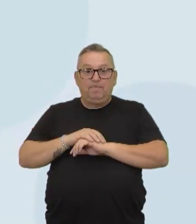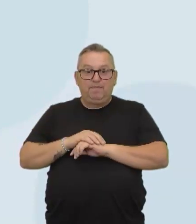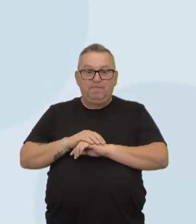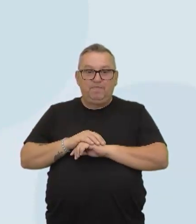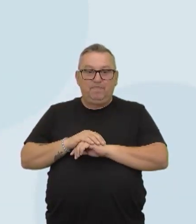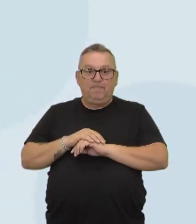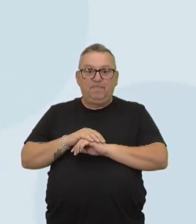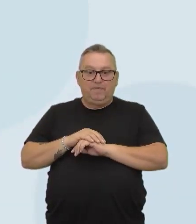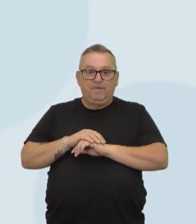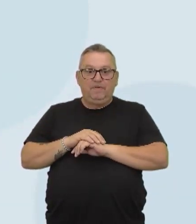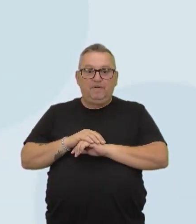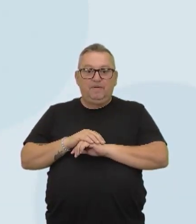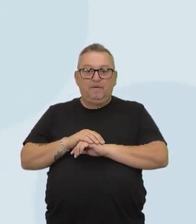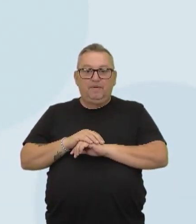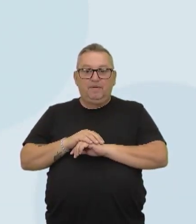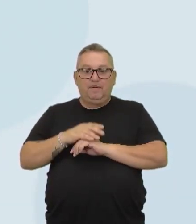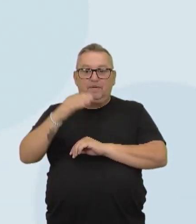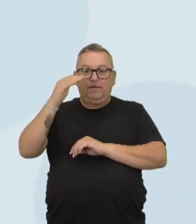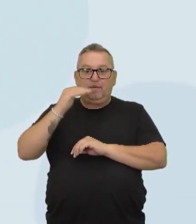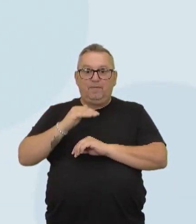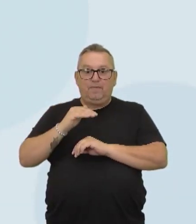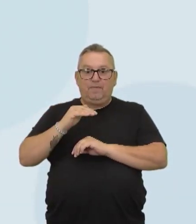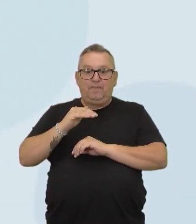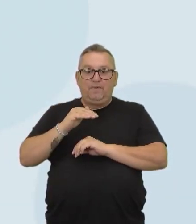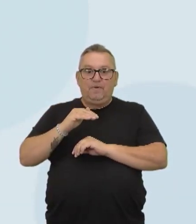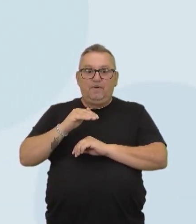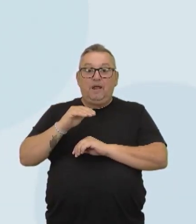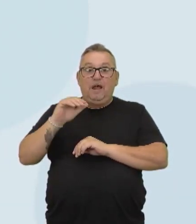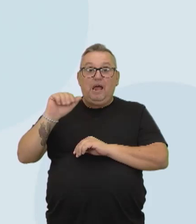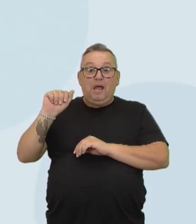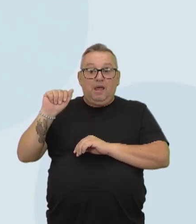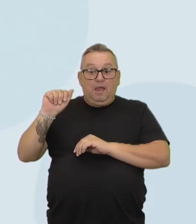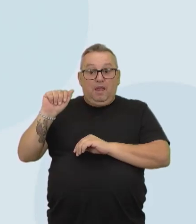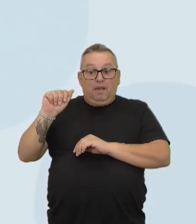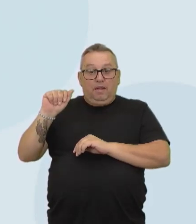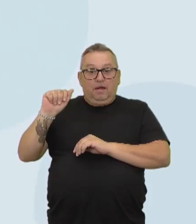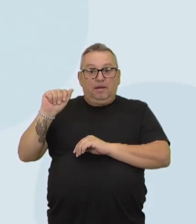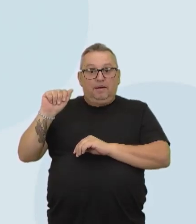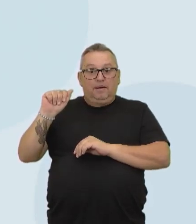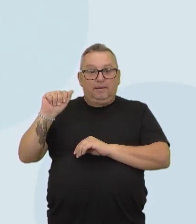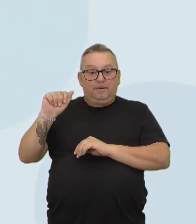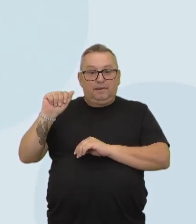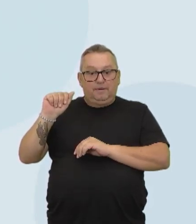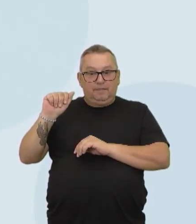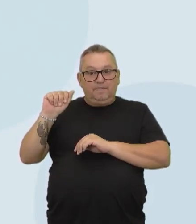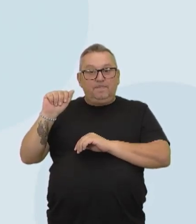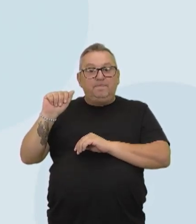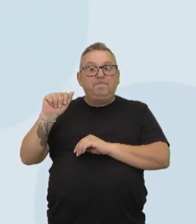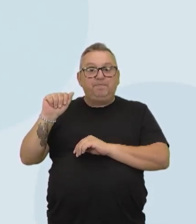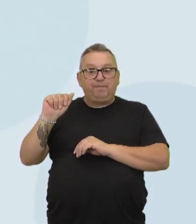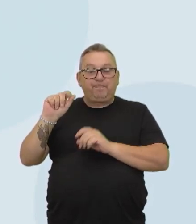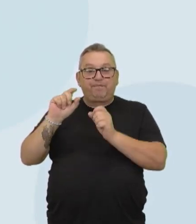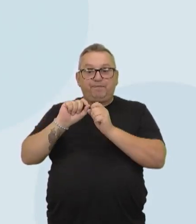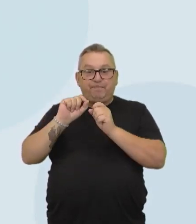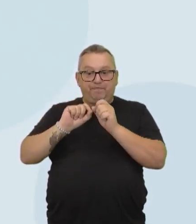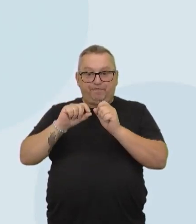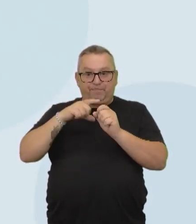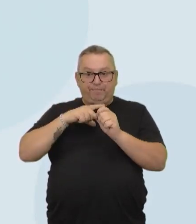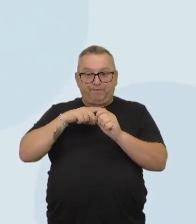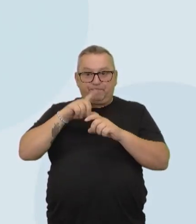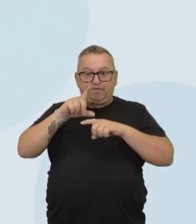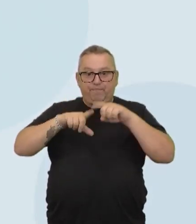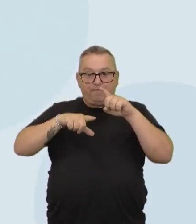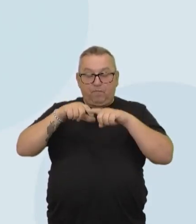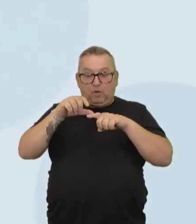da vegetação. Aí nós vemos aqui abaixo, nós temos aí o horizonte A. Esse horizonte A, ele vai ter lá